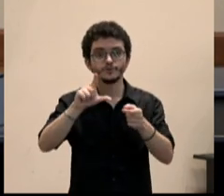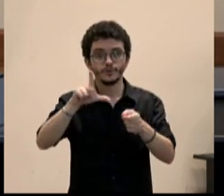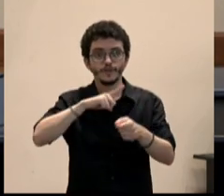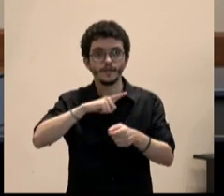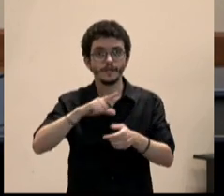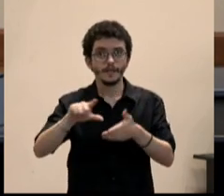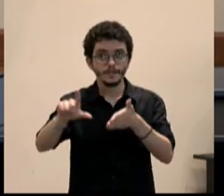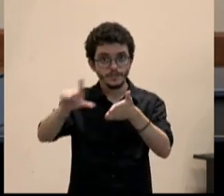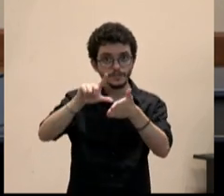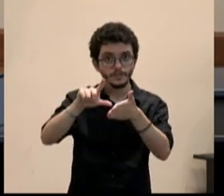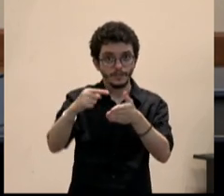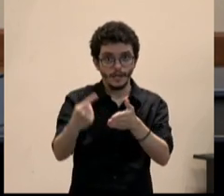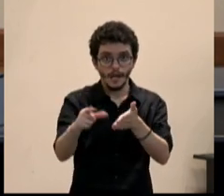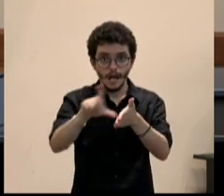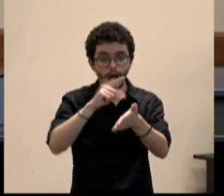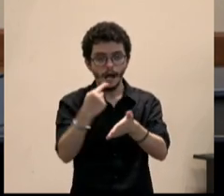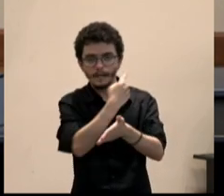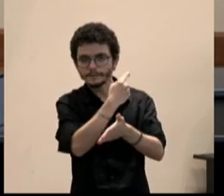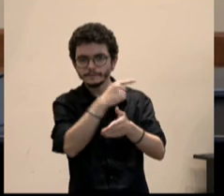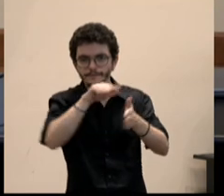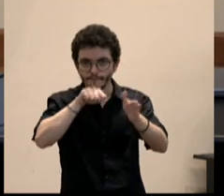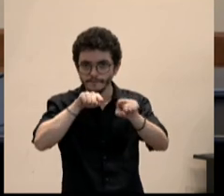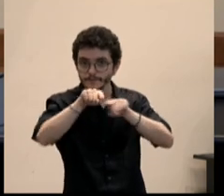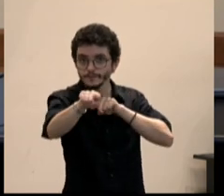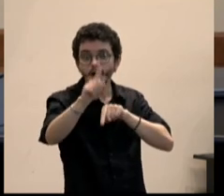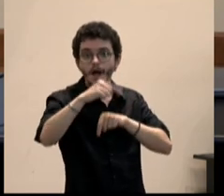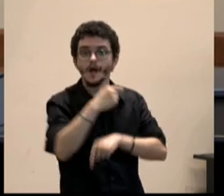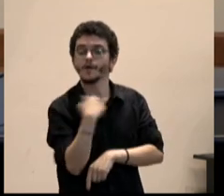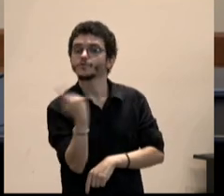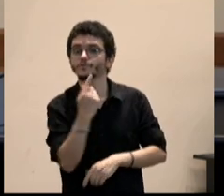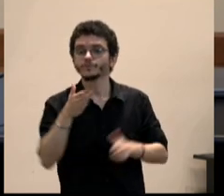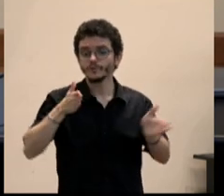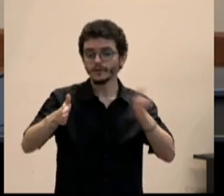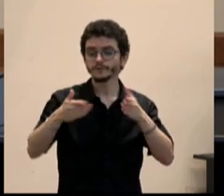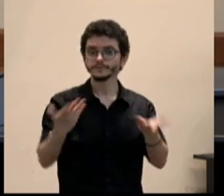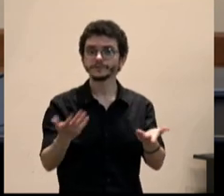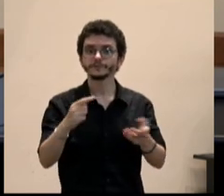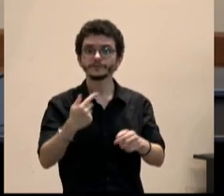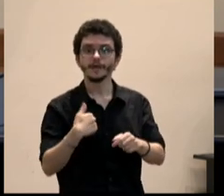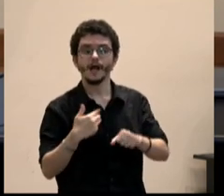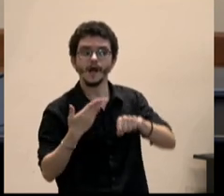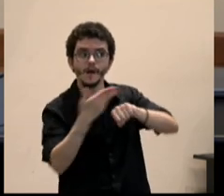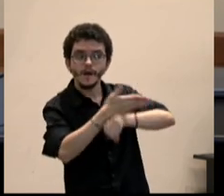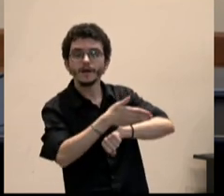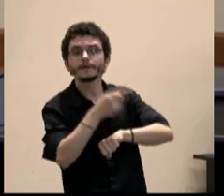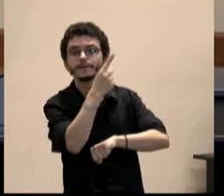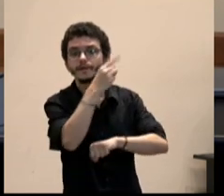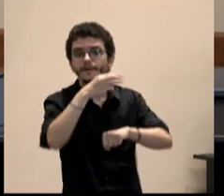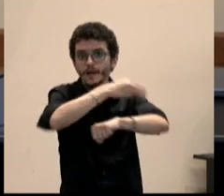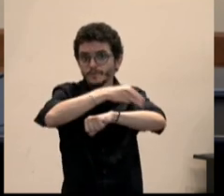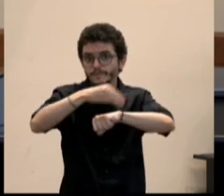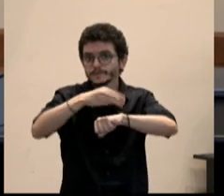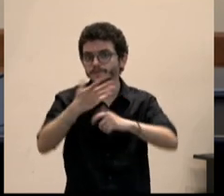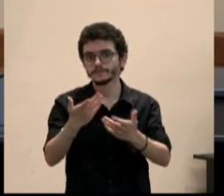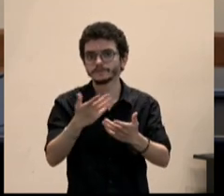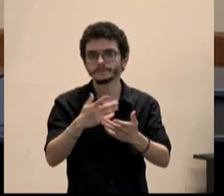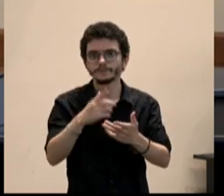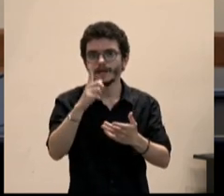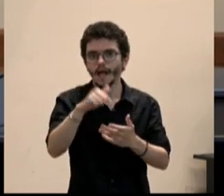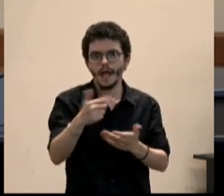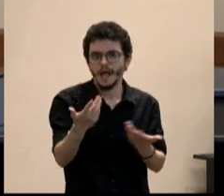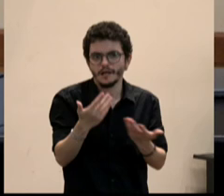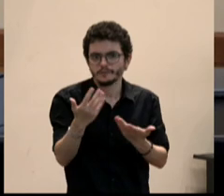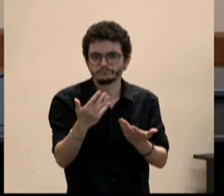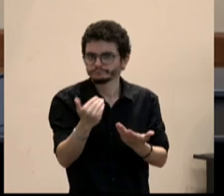no nosso período. Porque quando eu entrei no magistério lá, graduação era uma coisa utópica. Eu